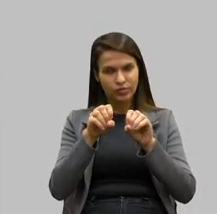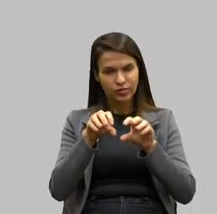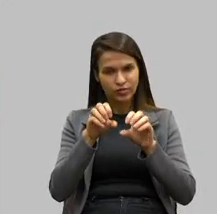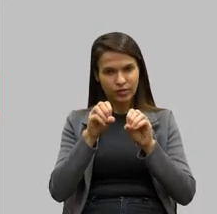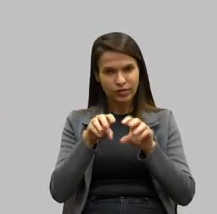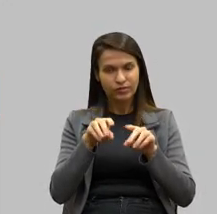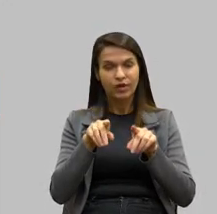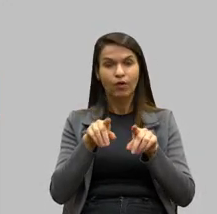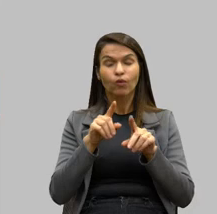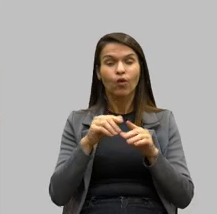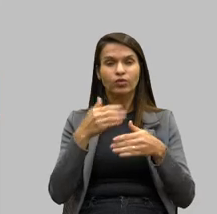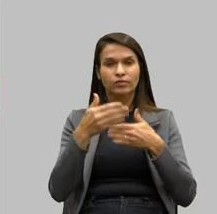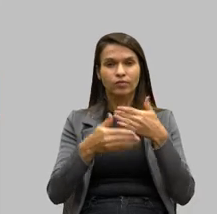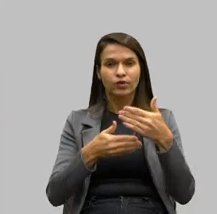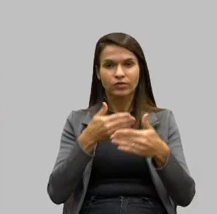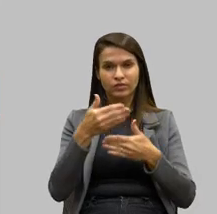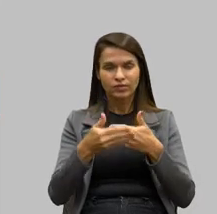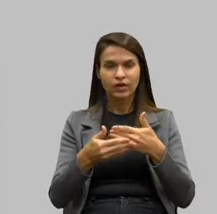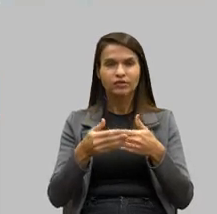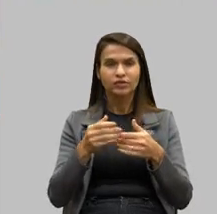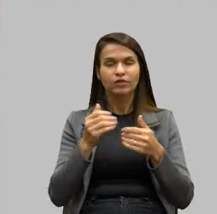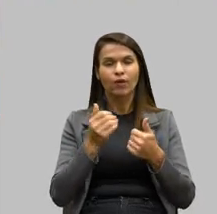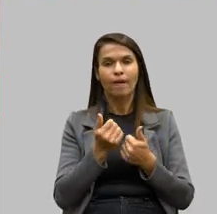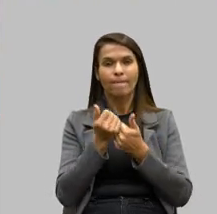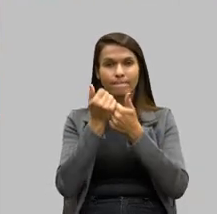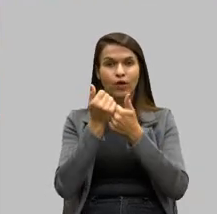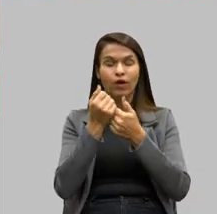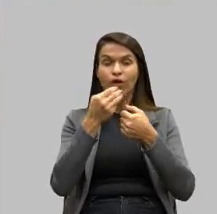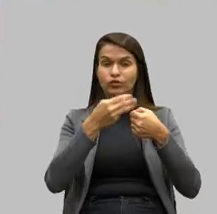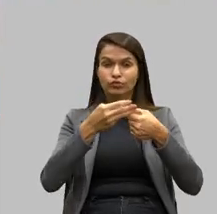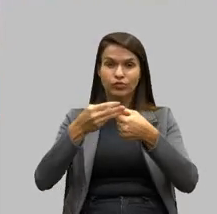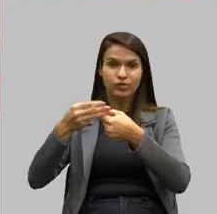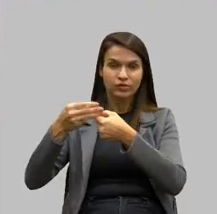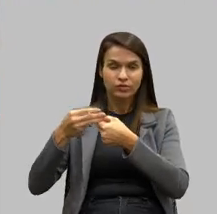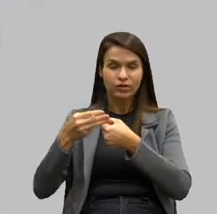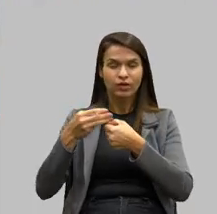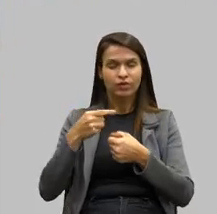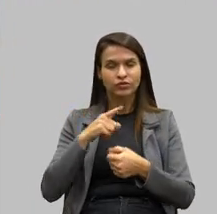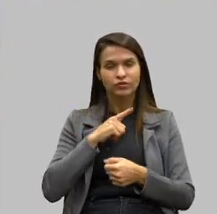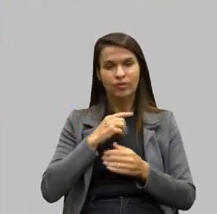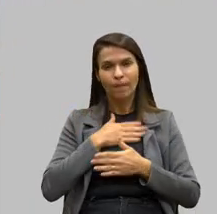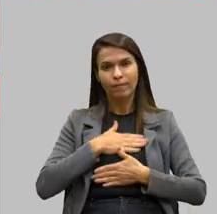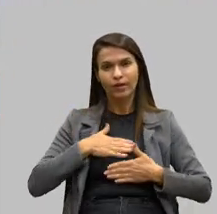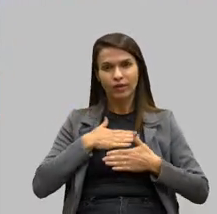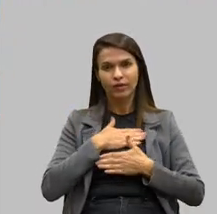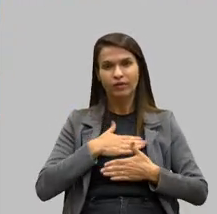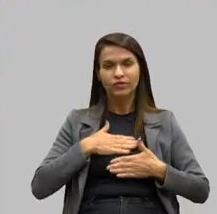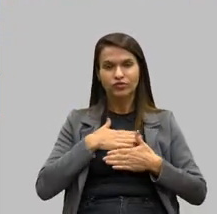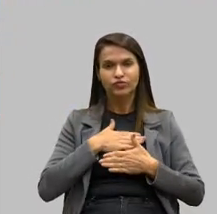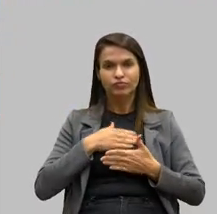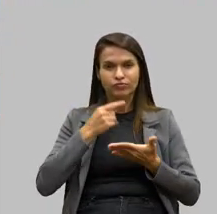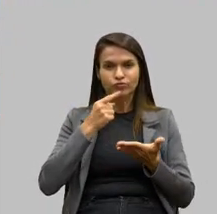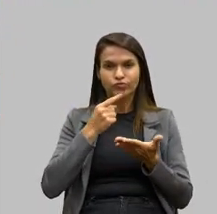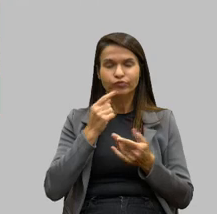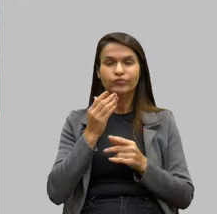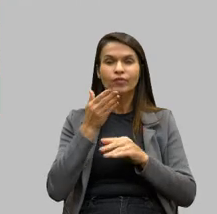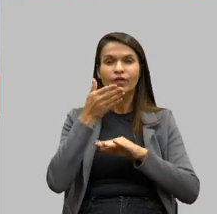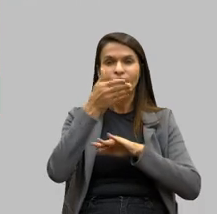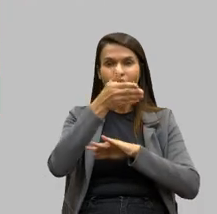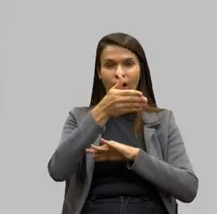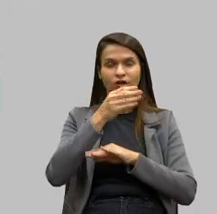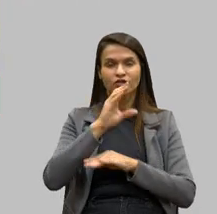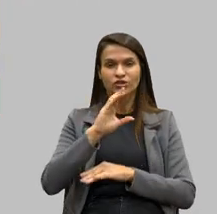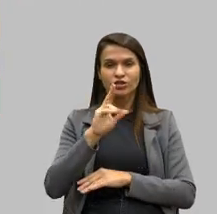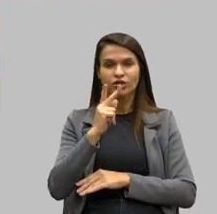o nosso processo a gente tem feito dando apoio aos municípios. Eu tive o prazer de ir em Chapada do Norte, o